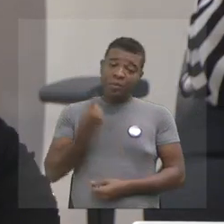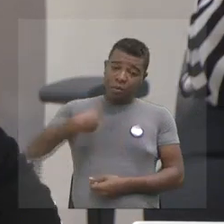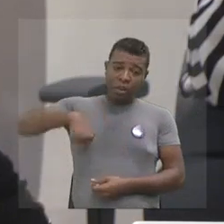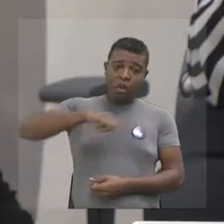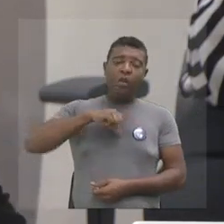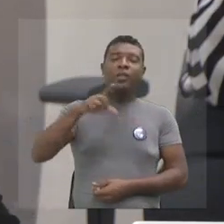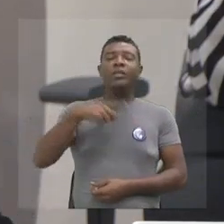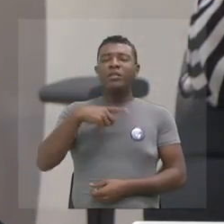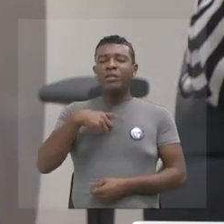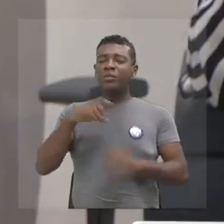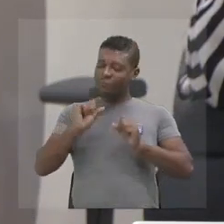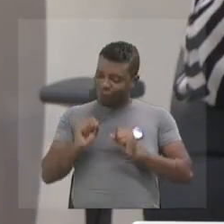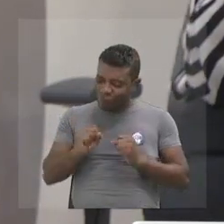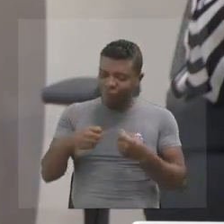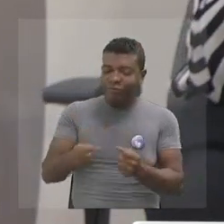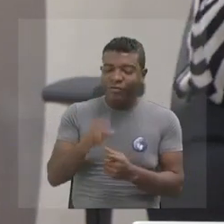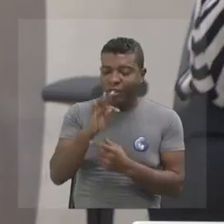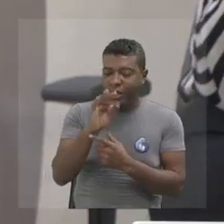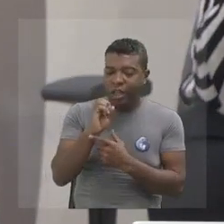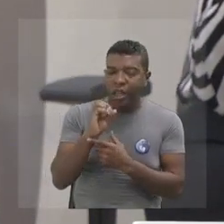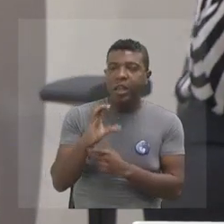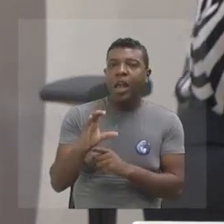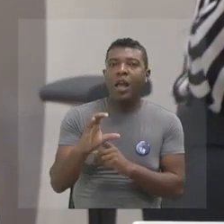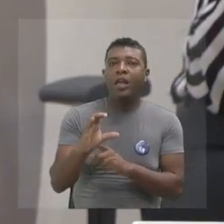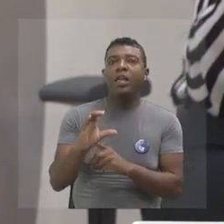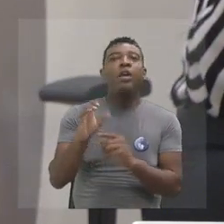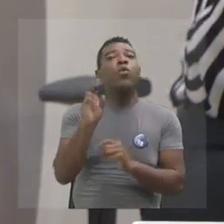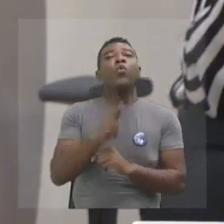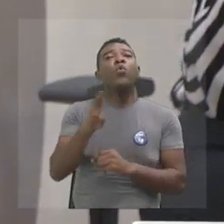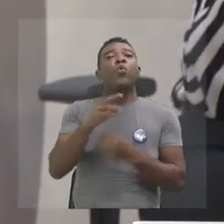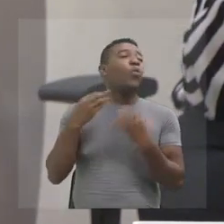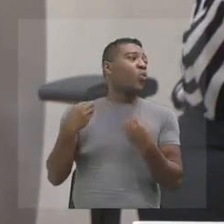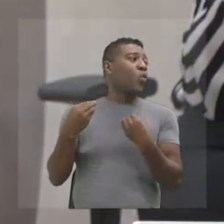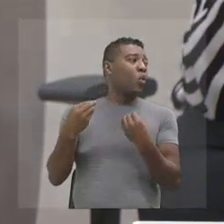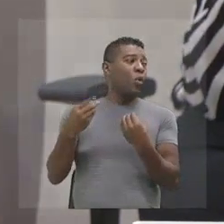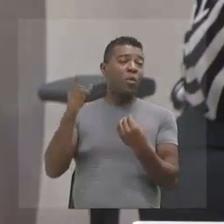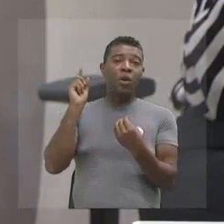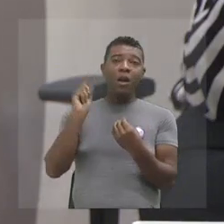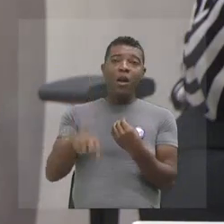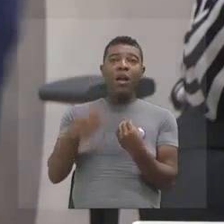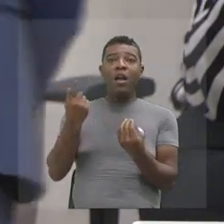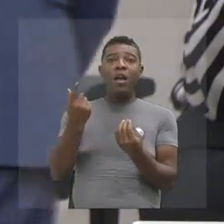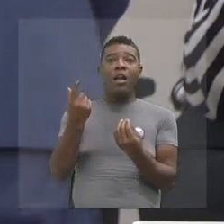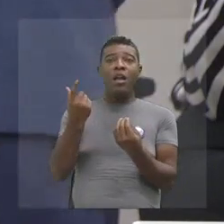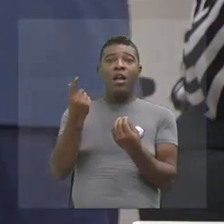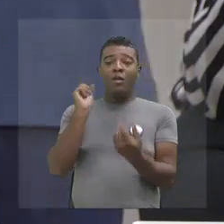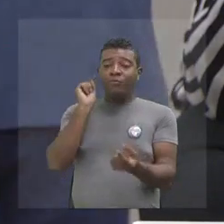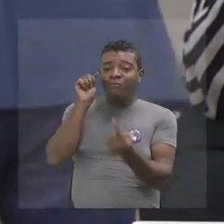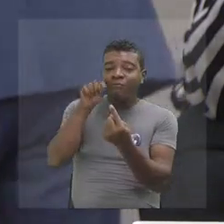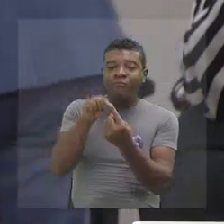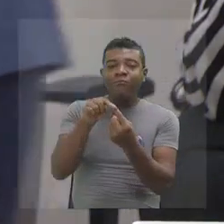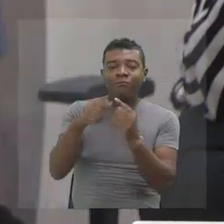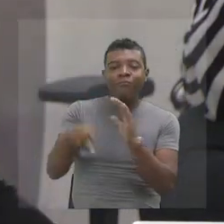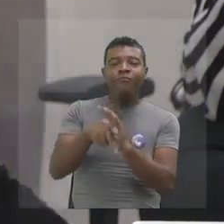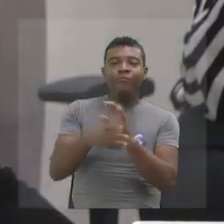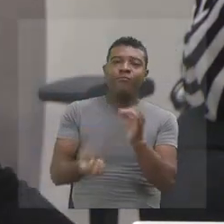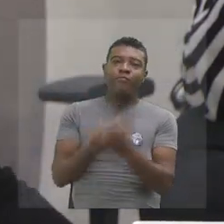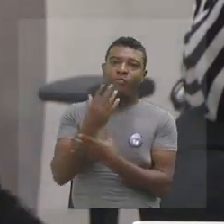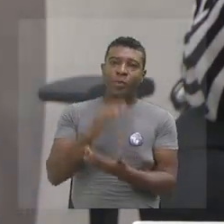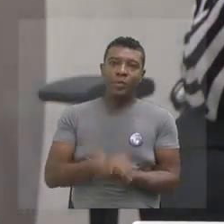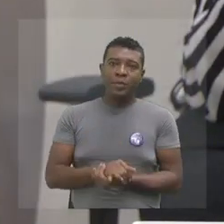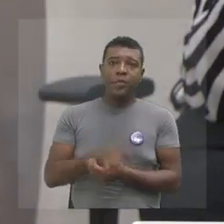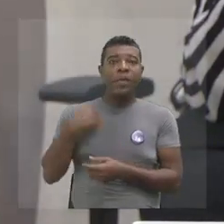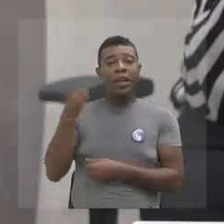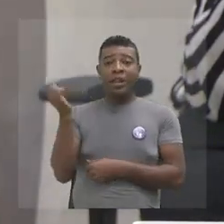esforço para que o táxi seja usado de fato para a finalidade ao qual ele foi criado trazer aí